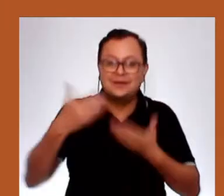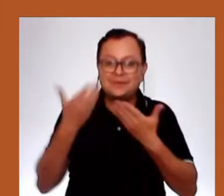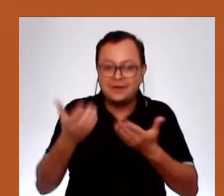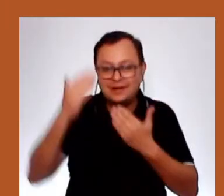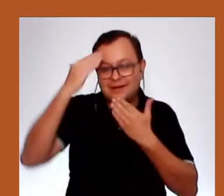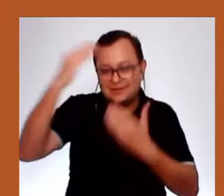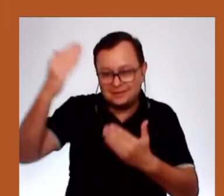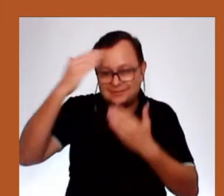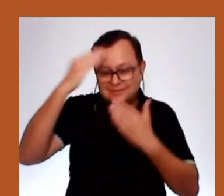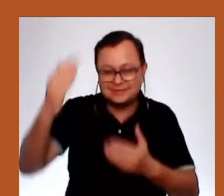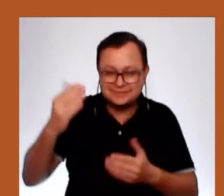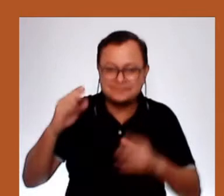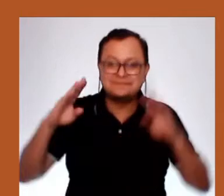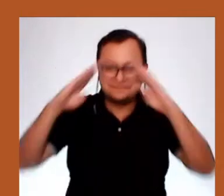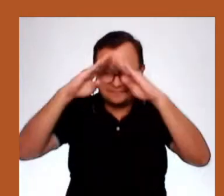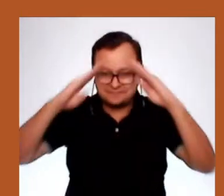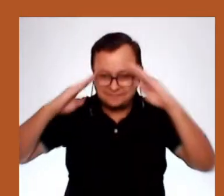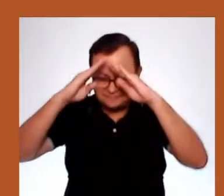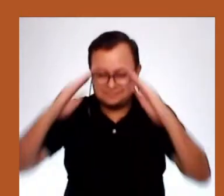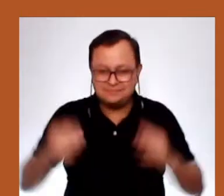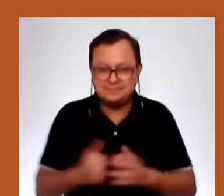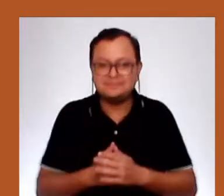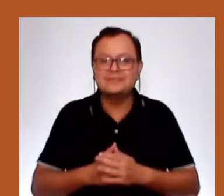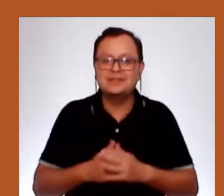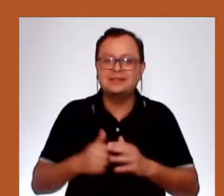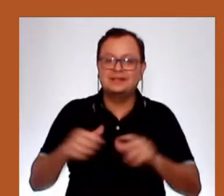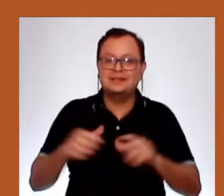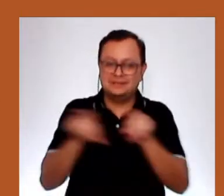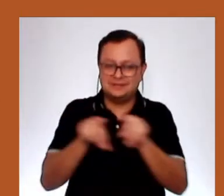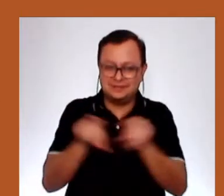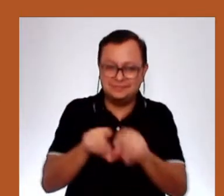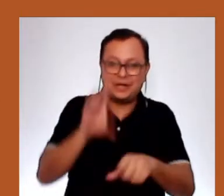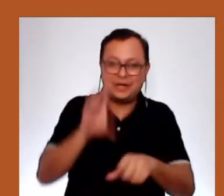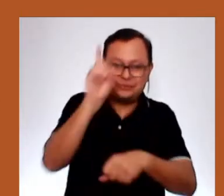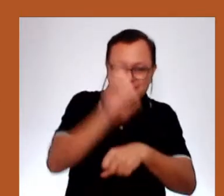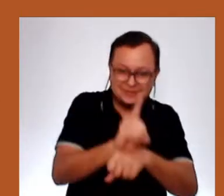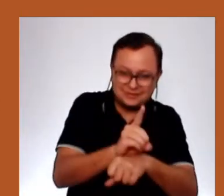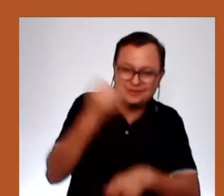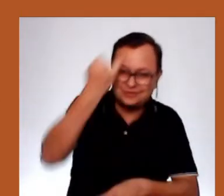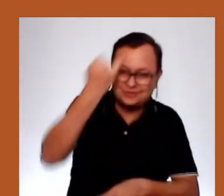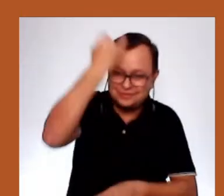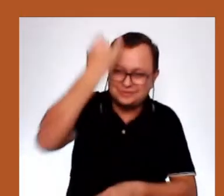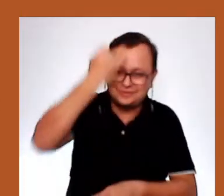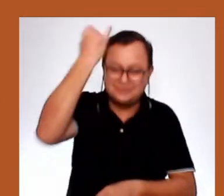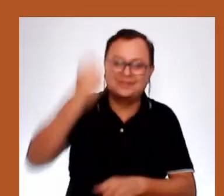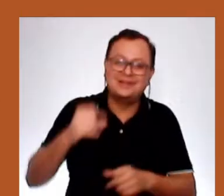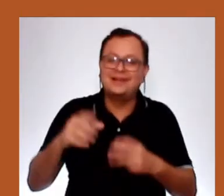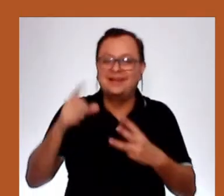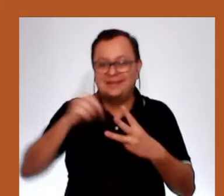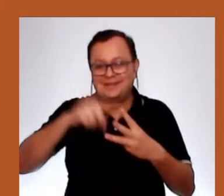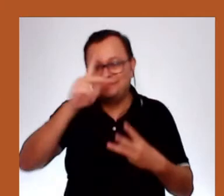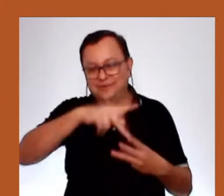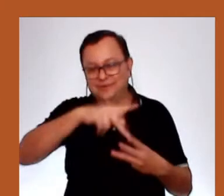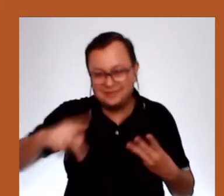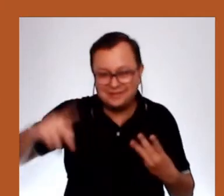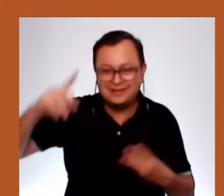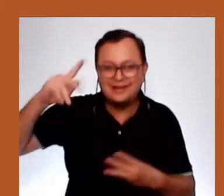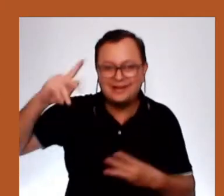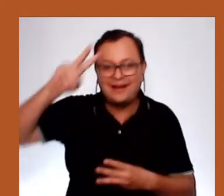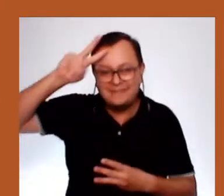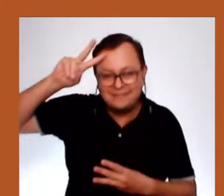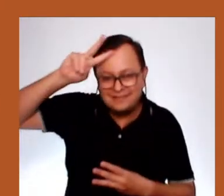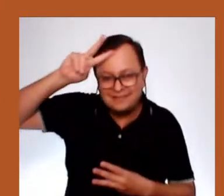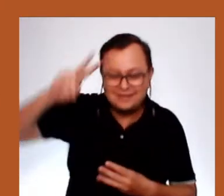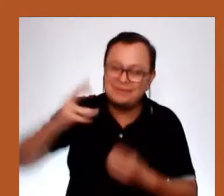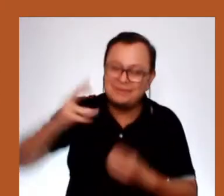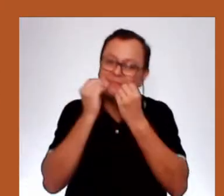da Juliana Dantas, do nosso diretor João Rocha, da Vera, super querida, foi muito bom